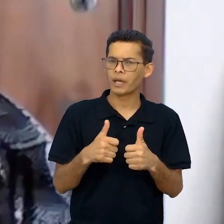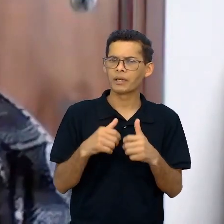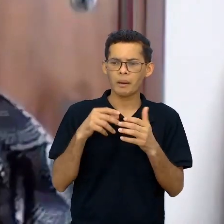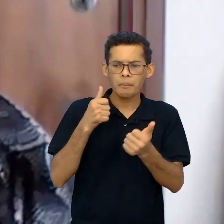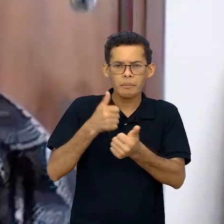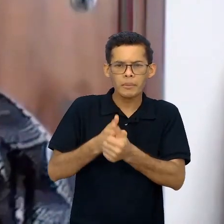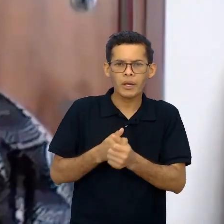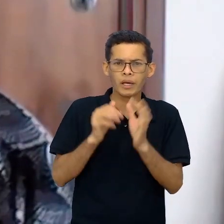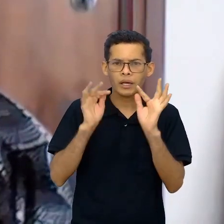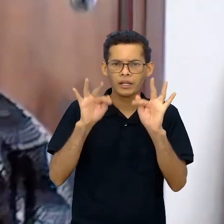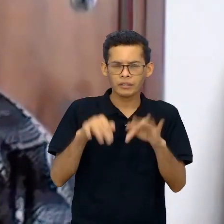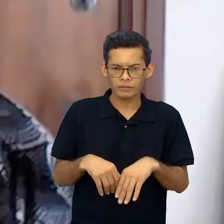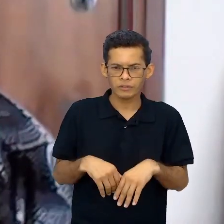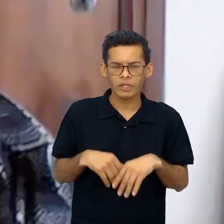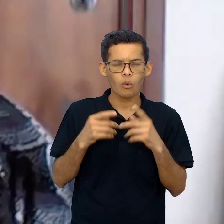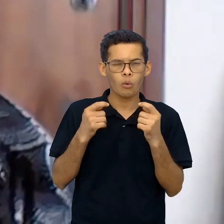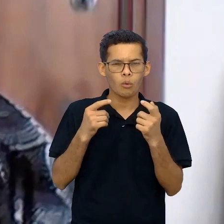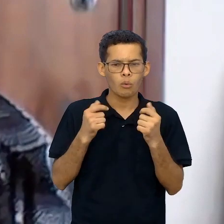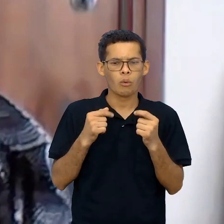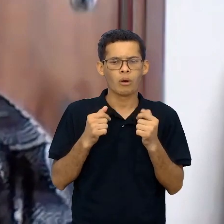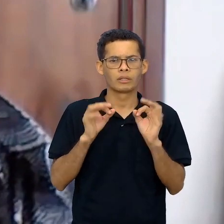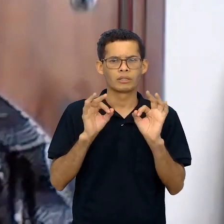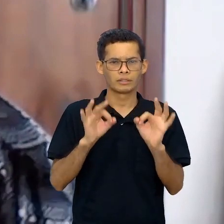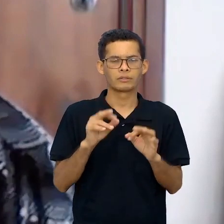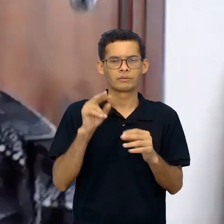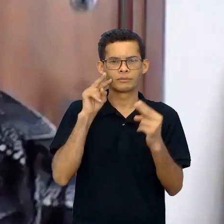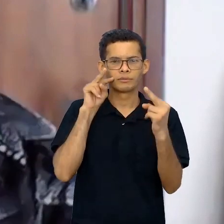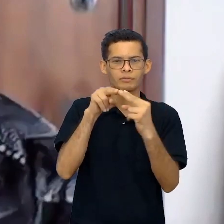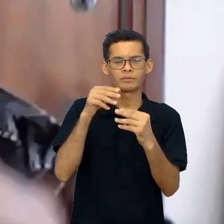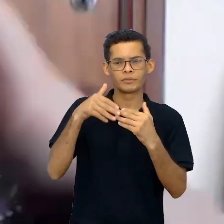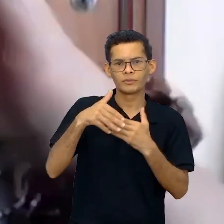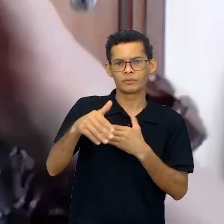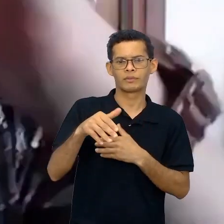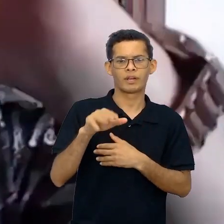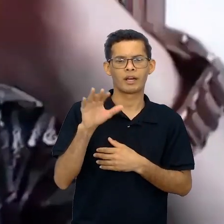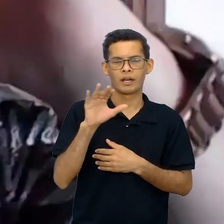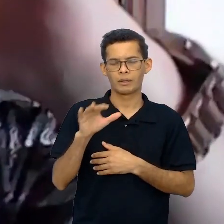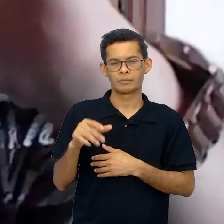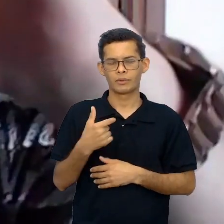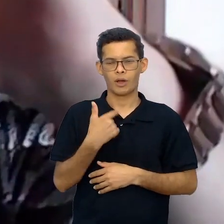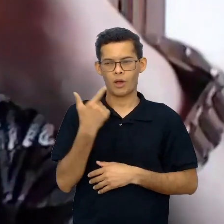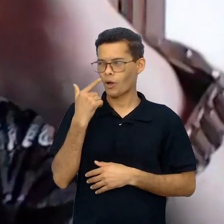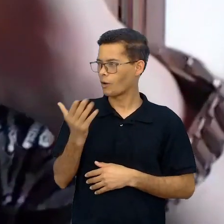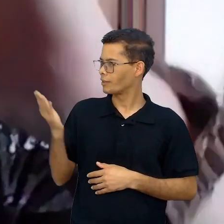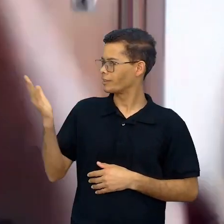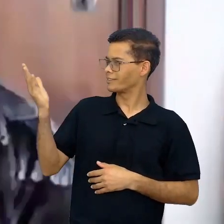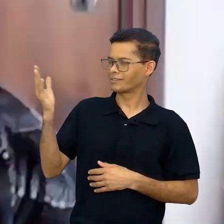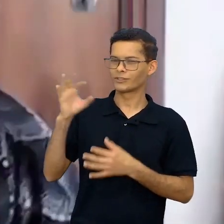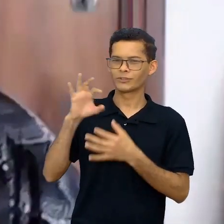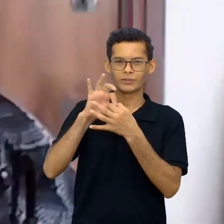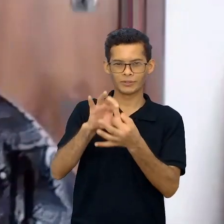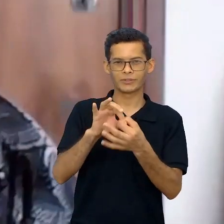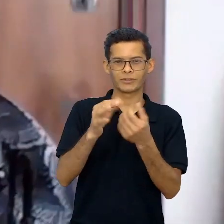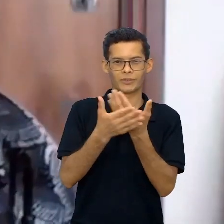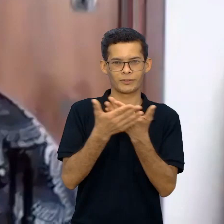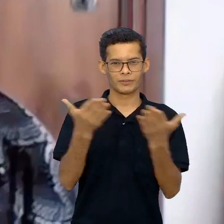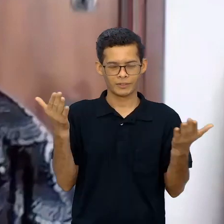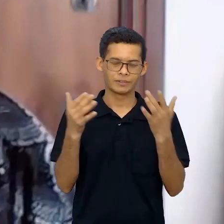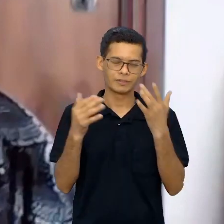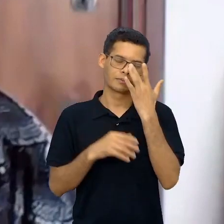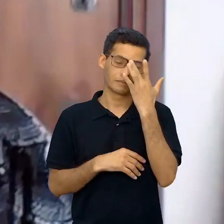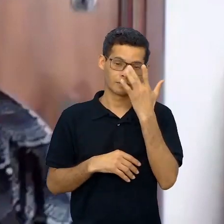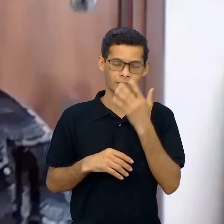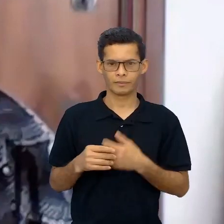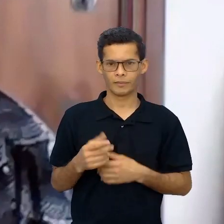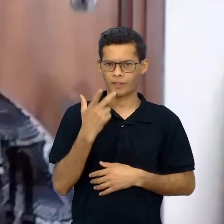final, mas nos vemos em breve, tá bom? Meu coração sempre com vocês. Como eu sempre falo, eu